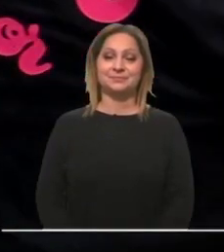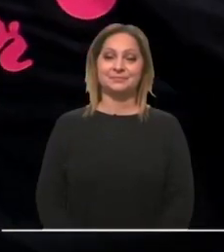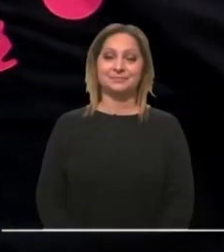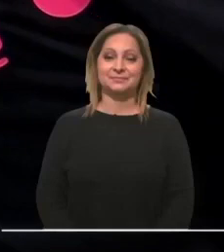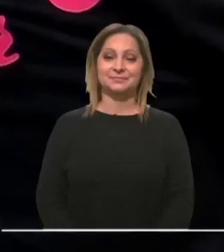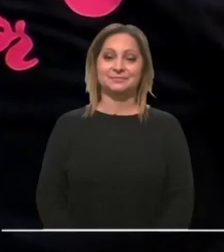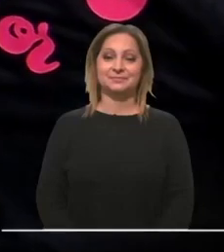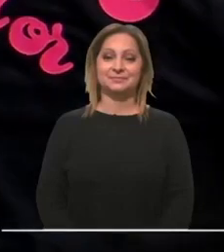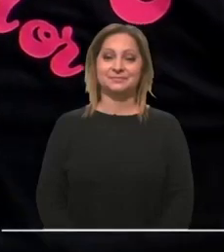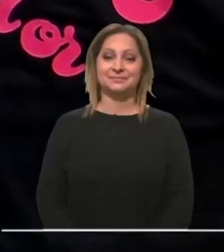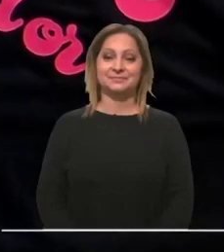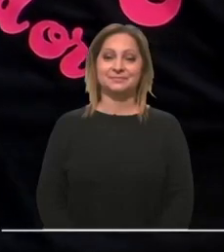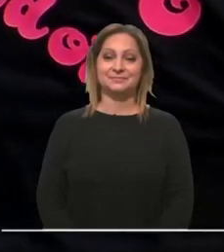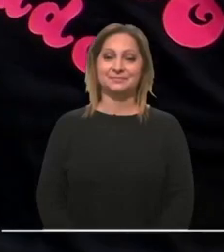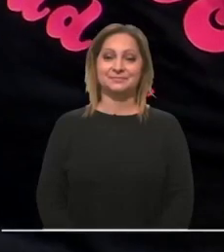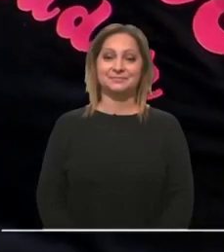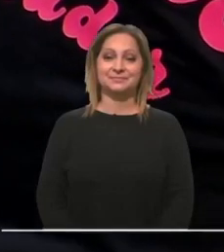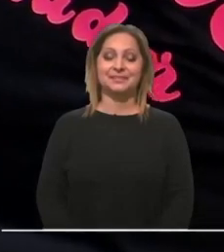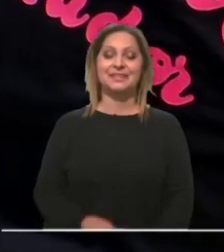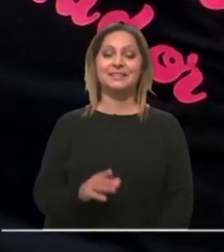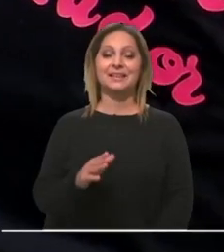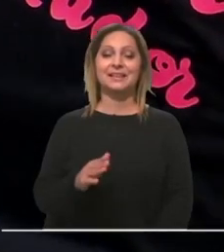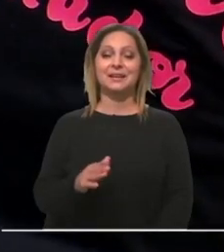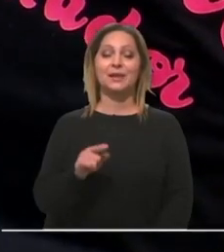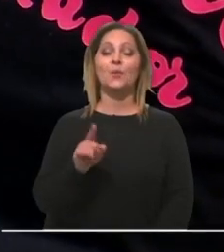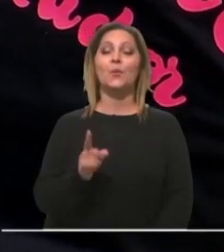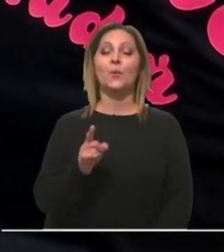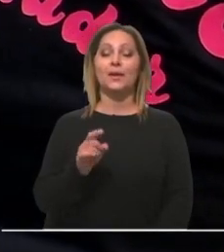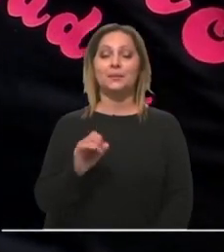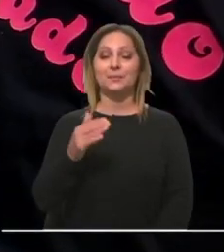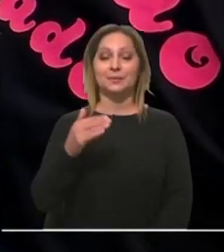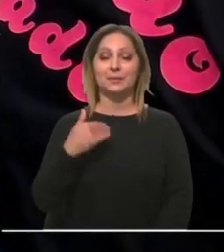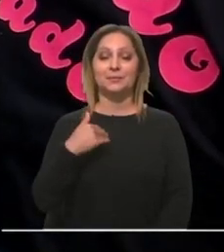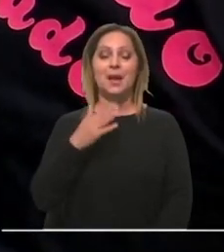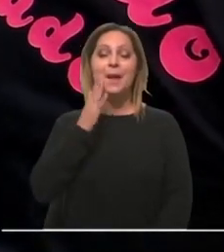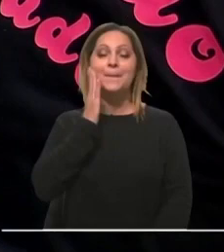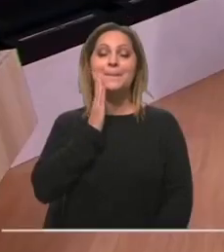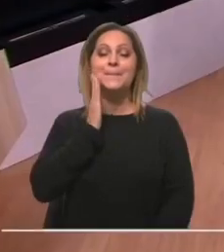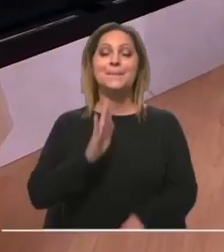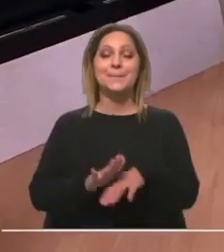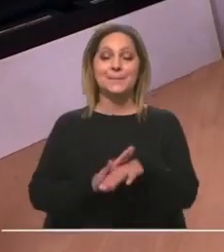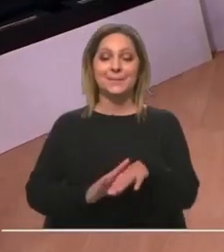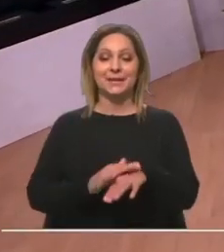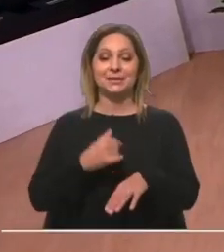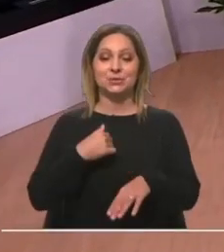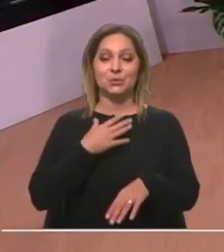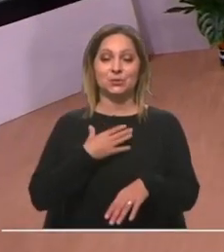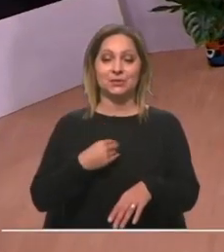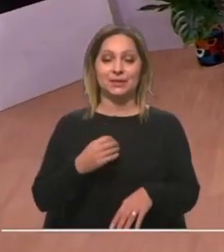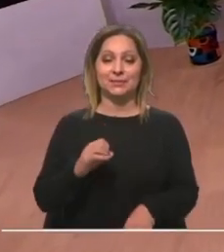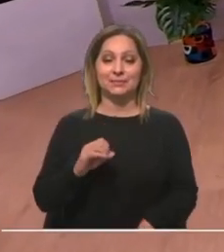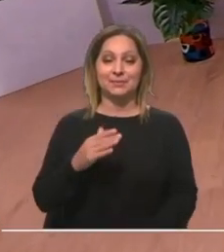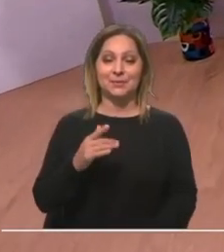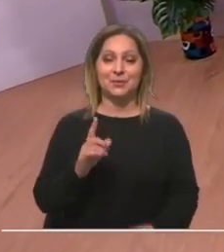Já está a contar. O que é que estás a aplicar, João? Vou aplicar, João? Em primeiro lugar, uma base. Eu gostava de, em primeiro, para